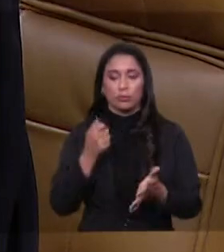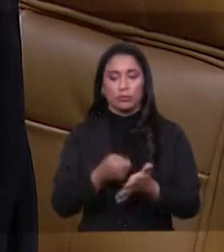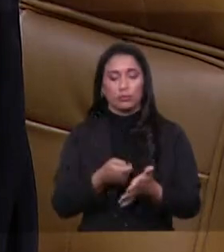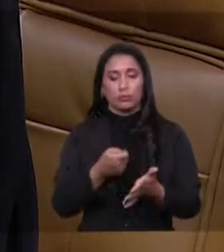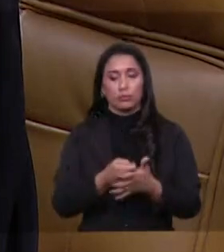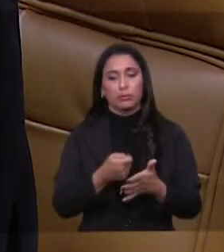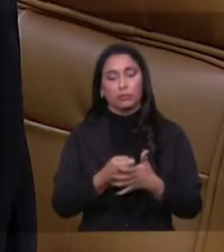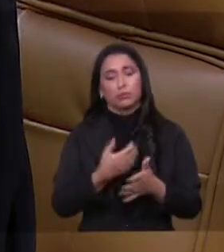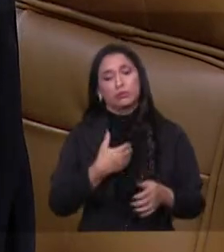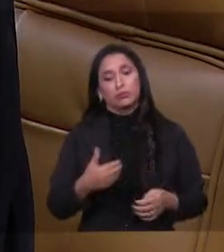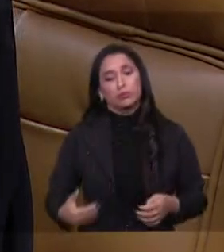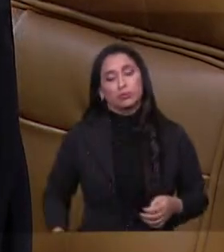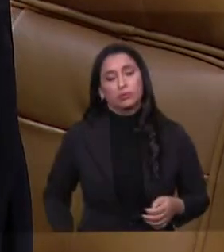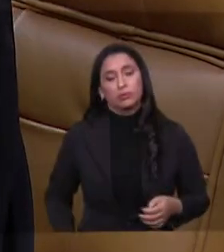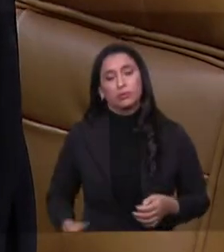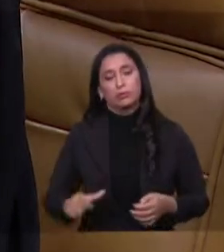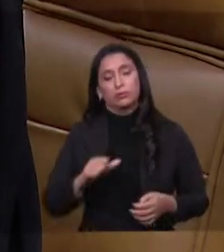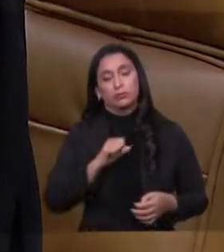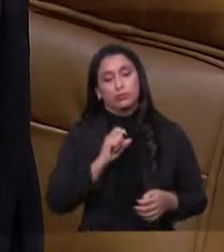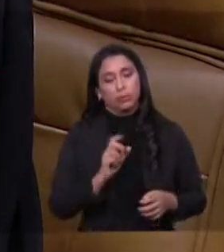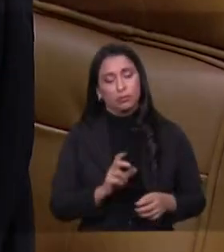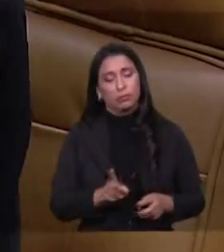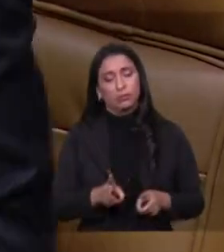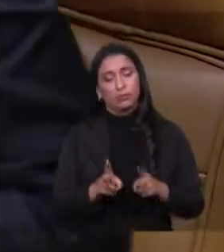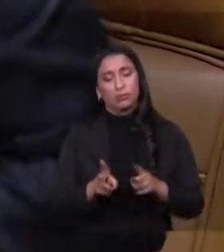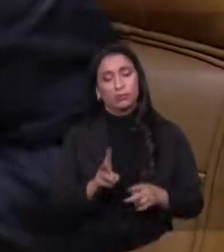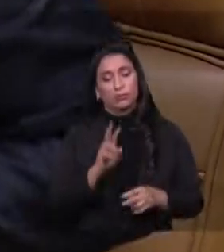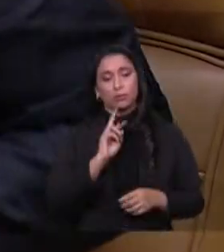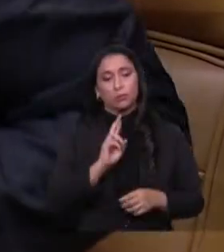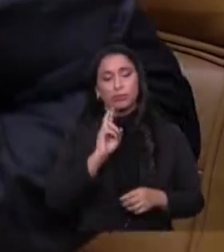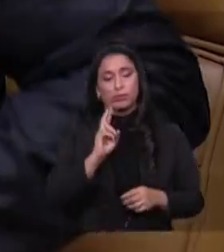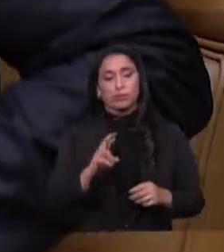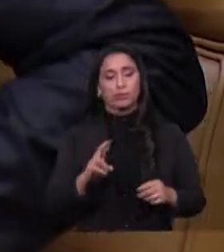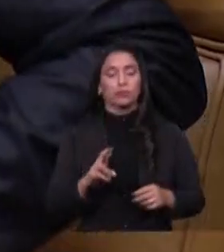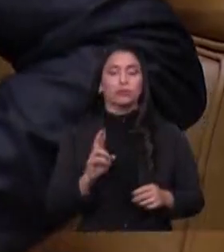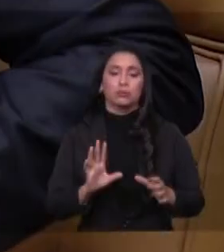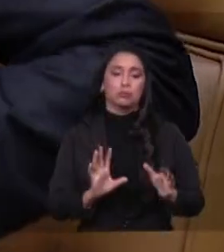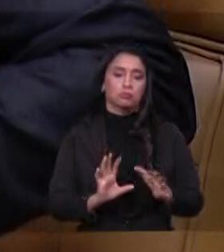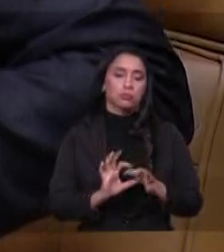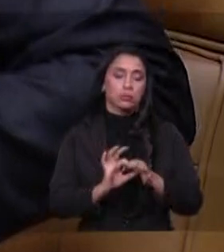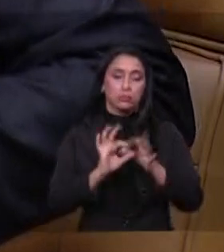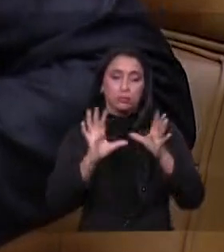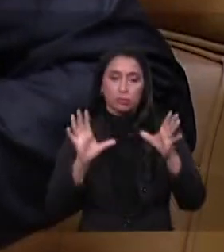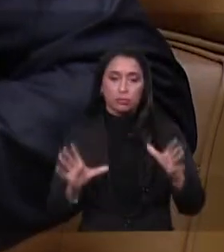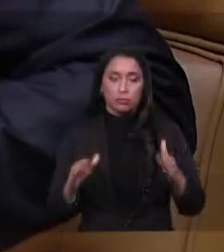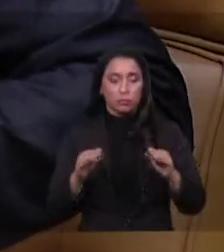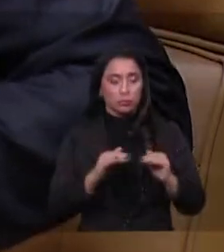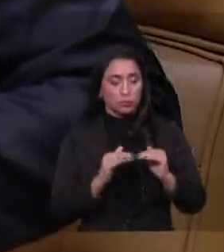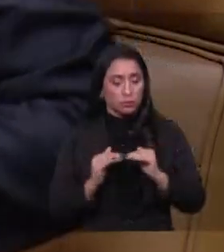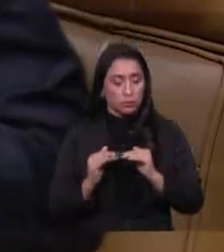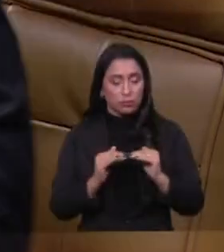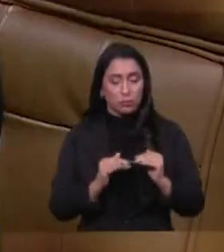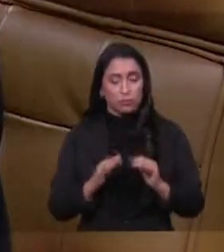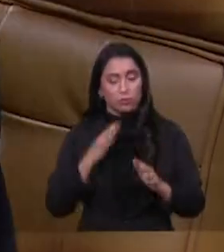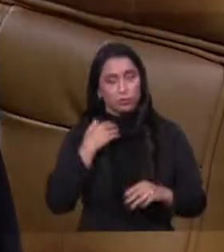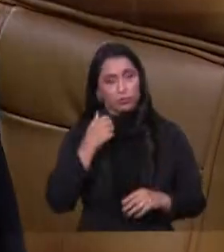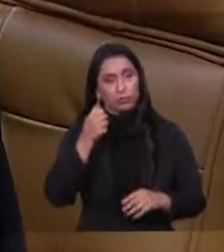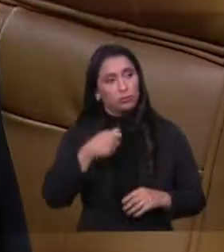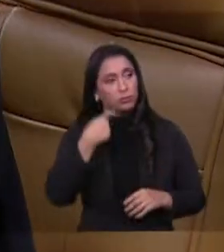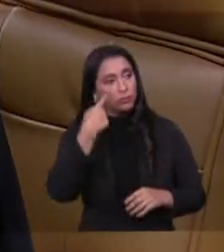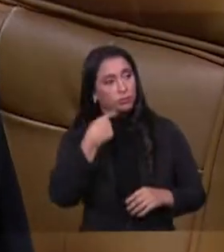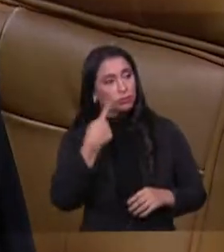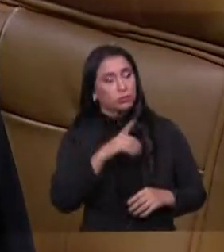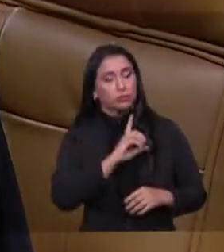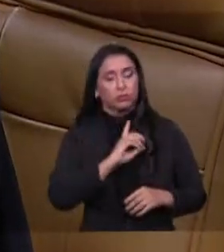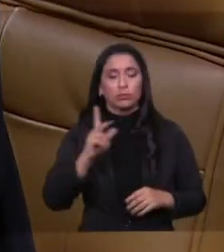obrigação do Estado promover, sempre que possível, a solução consensual dos conflitos, bem assim dos juízes, advogados,